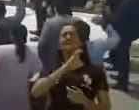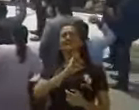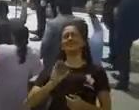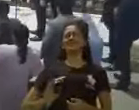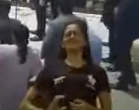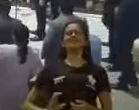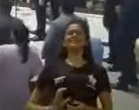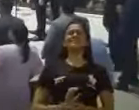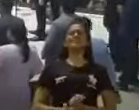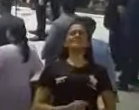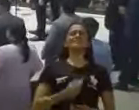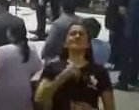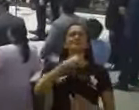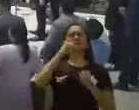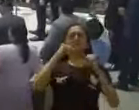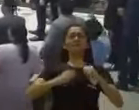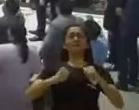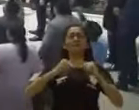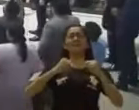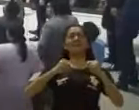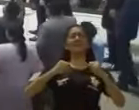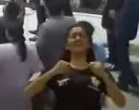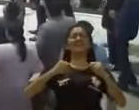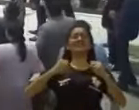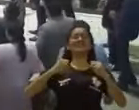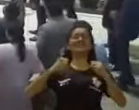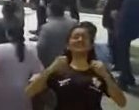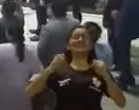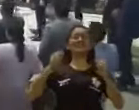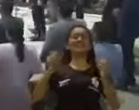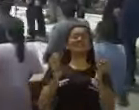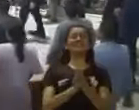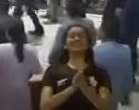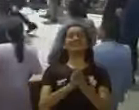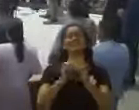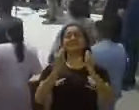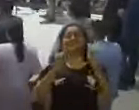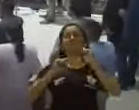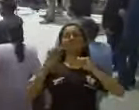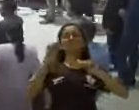Cristo eu posso, eu posso.